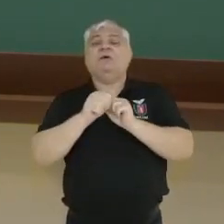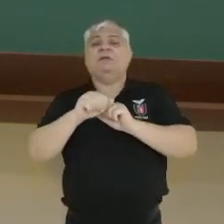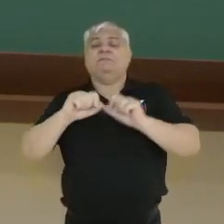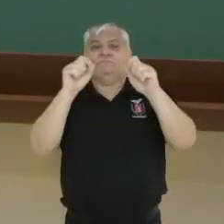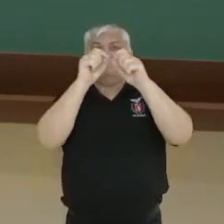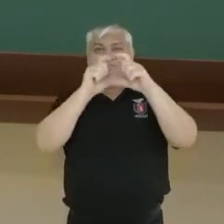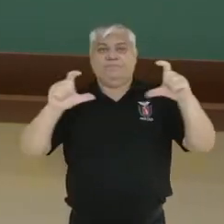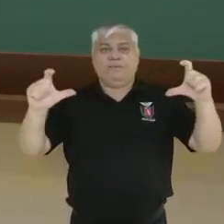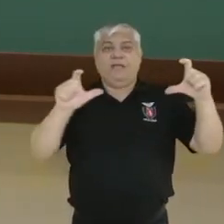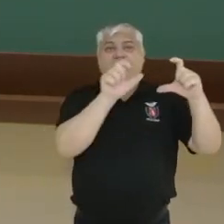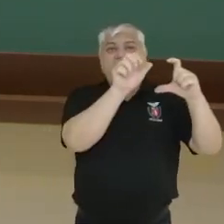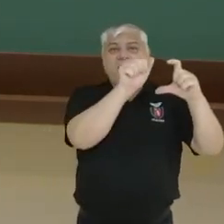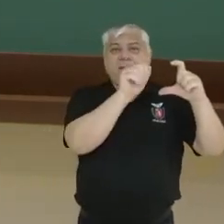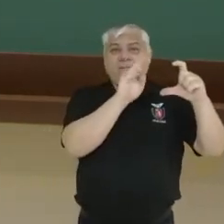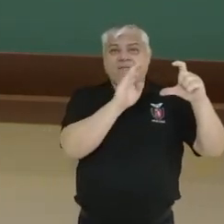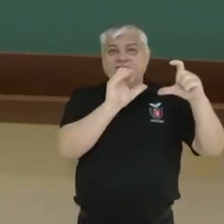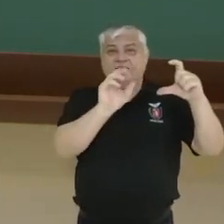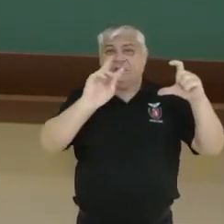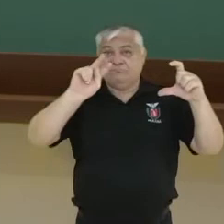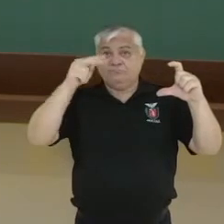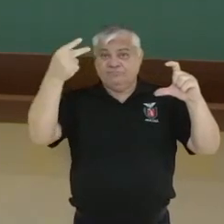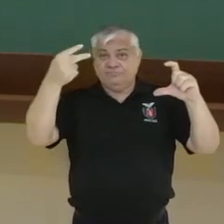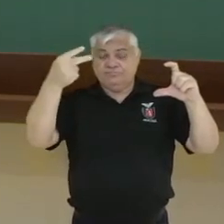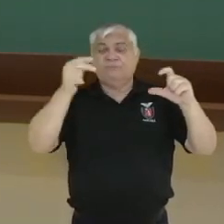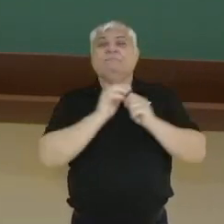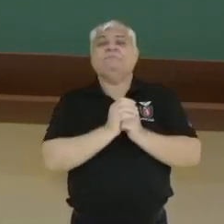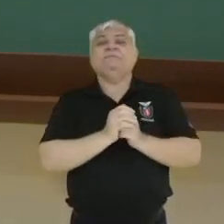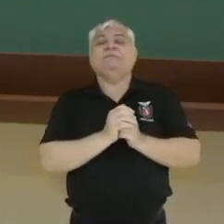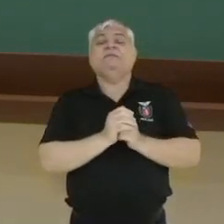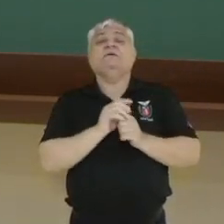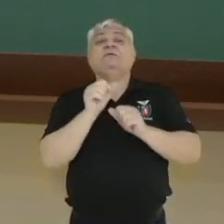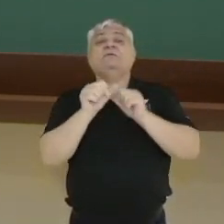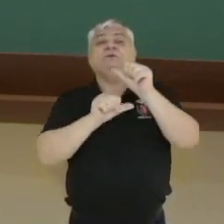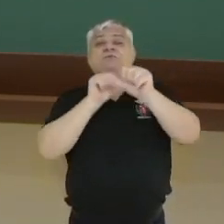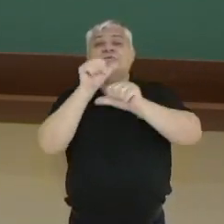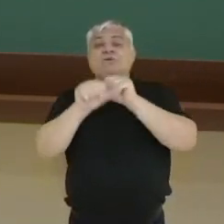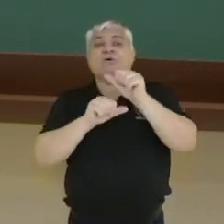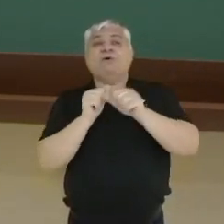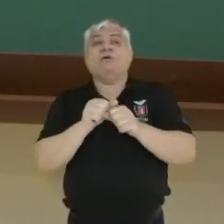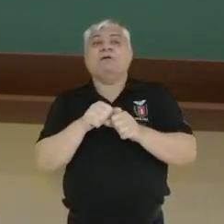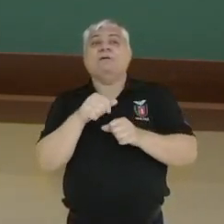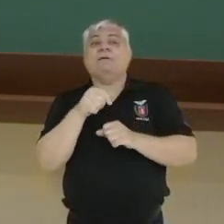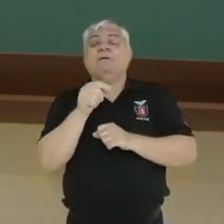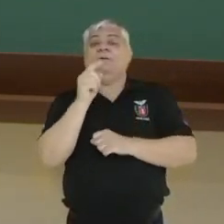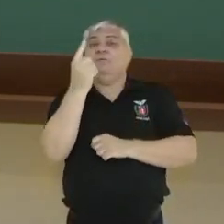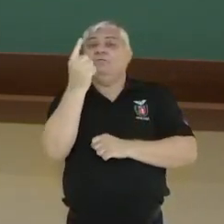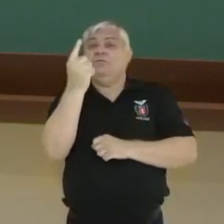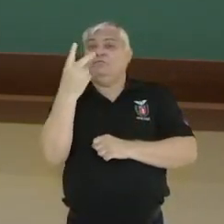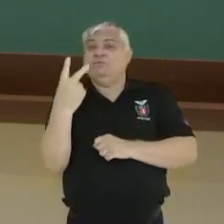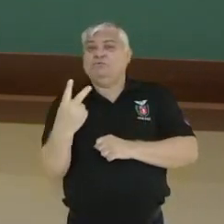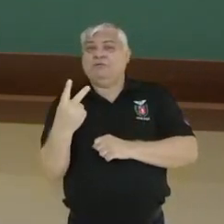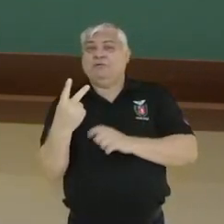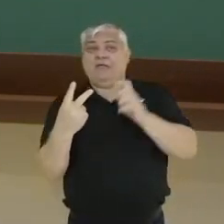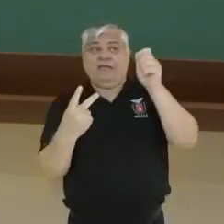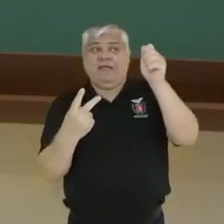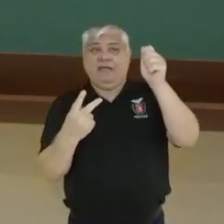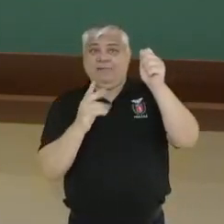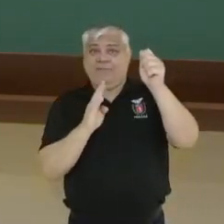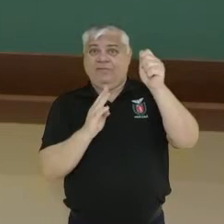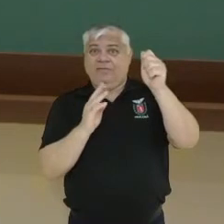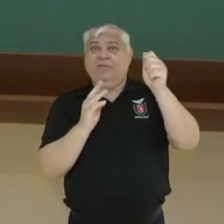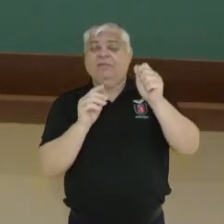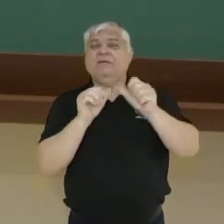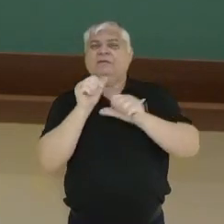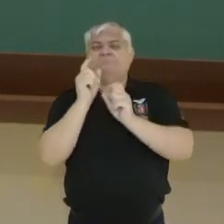Pegar esta expressão, que vai ser igual a 1, e vamos substituir o valor de B e o valor de A nela, para a gente